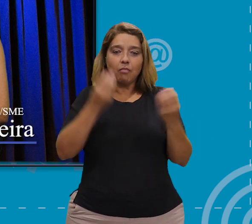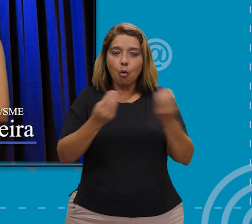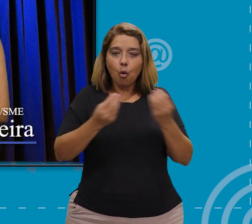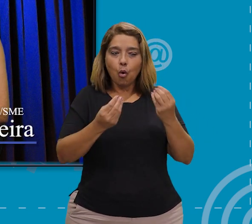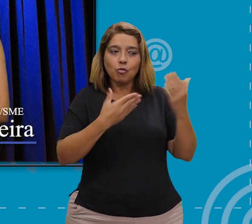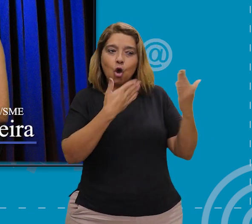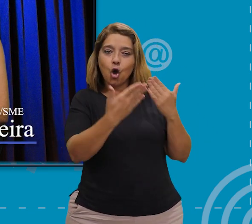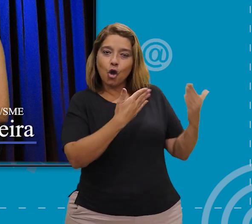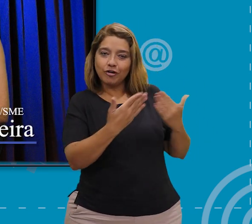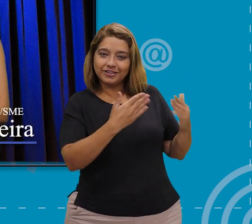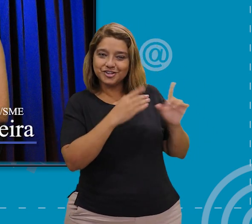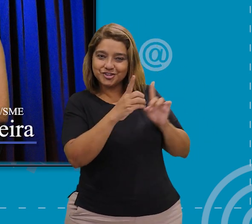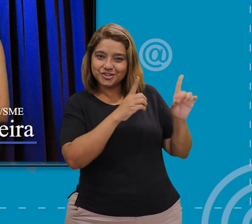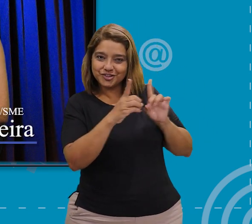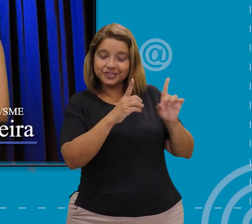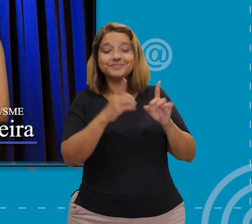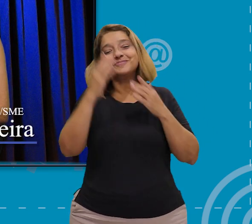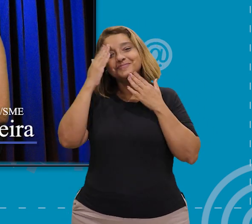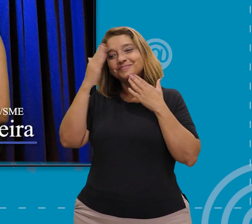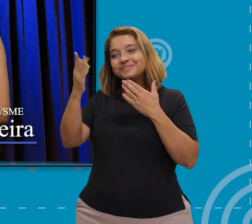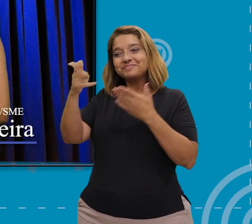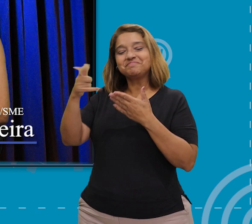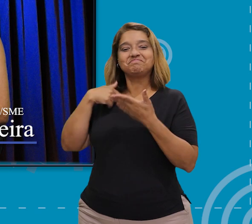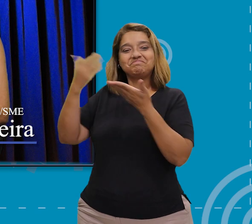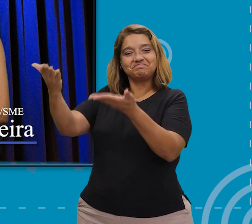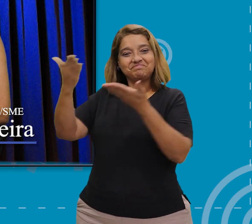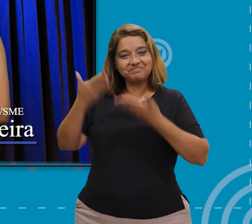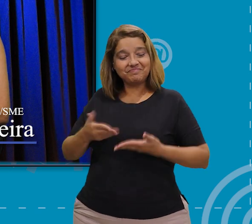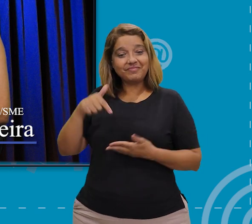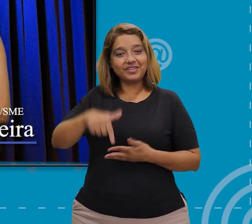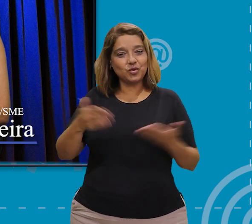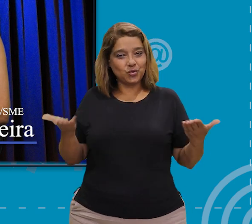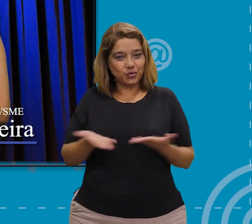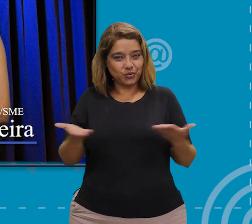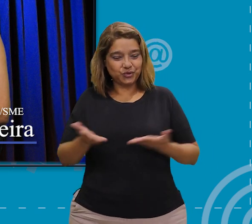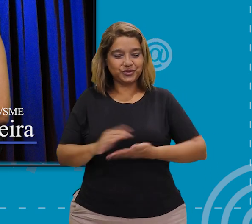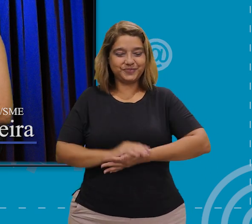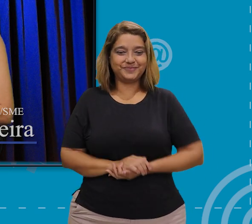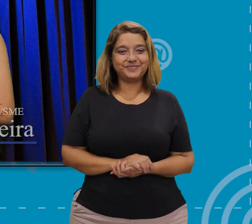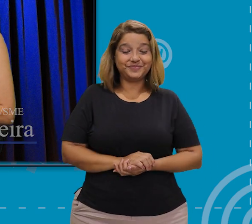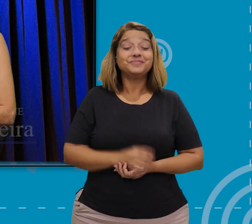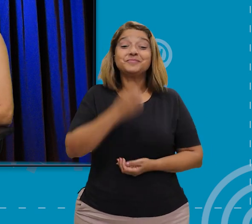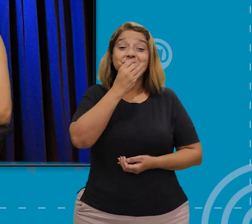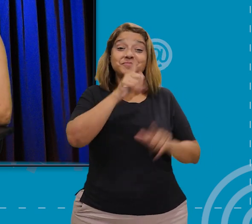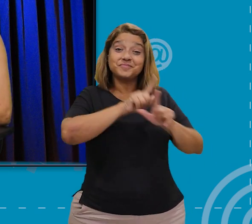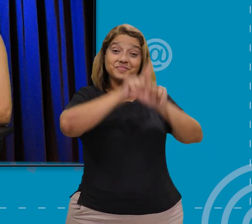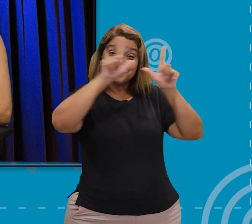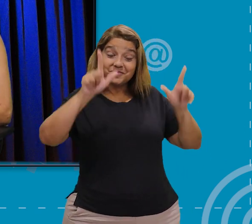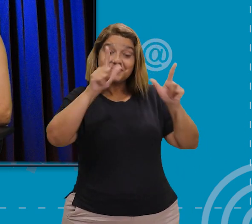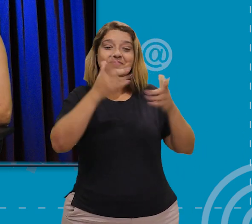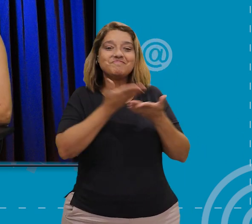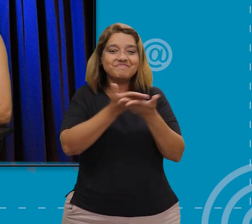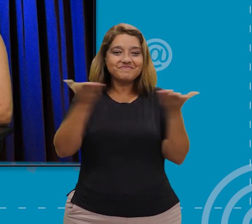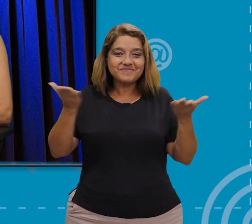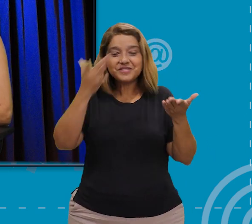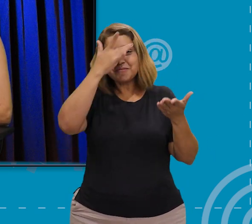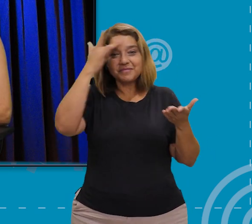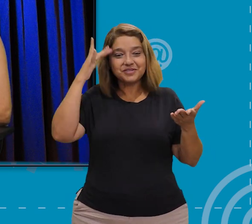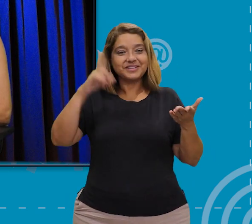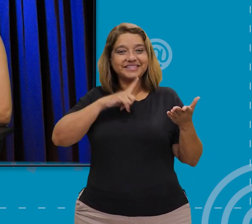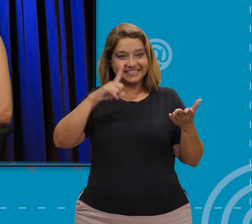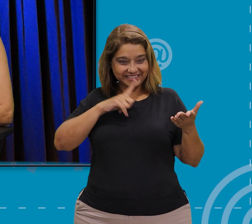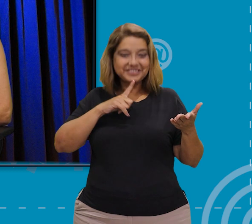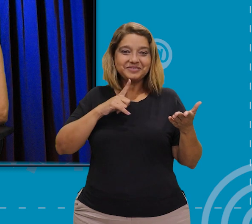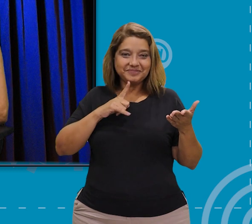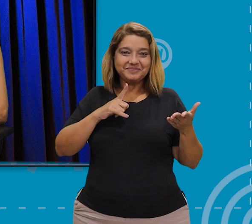né? Clédia, obrigada por aceitar o nosso convite para participar aqui do Informando. Bom dia a todos vocês que